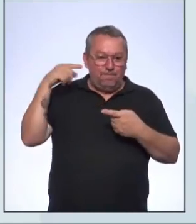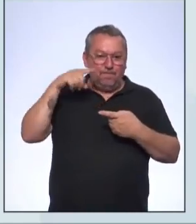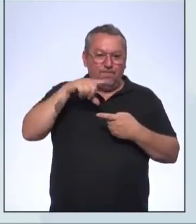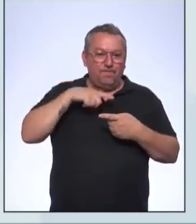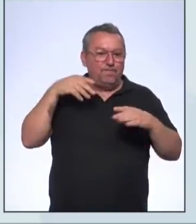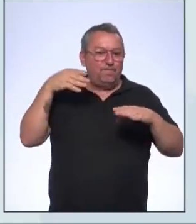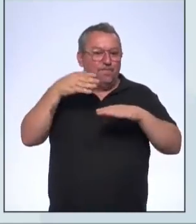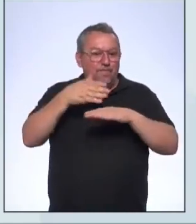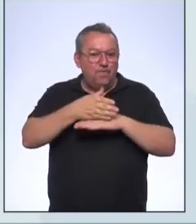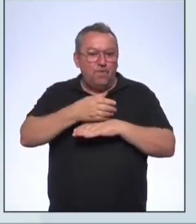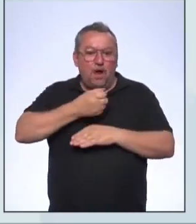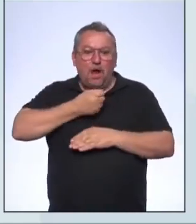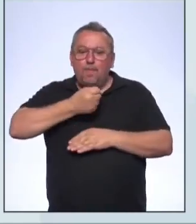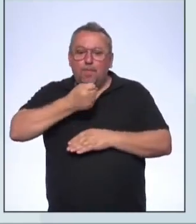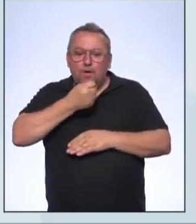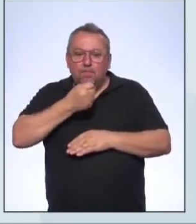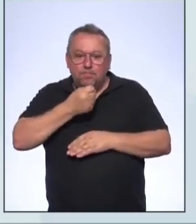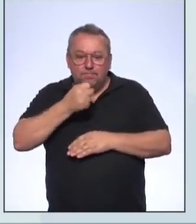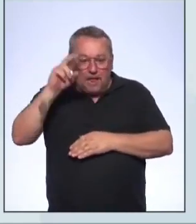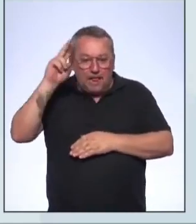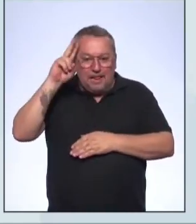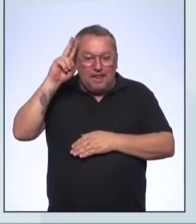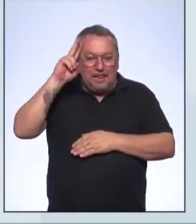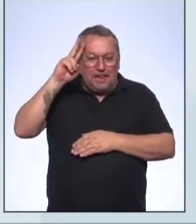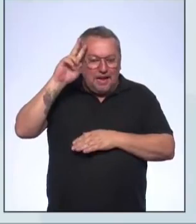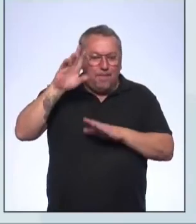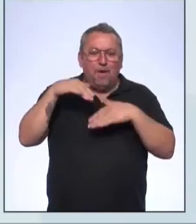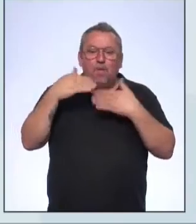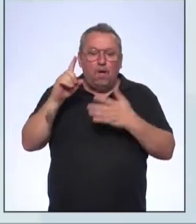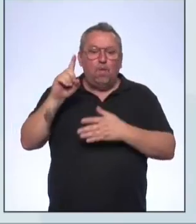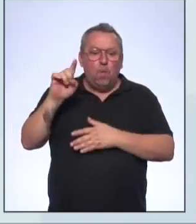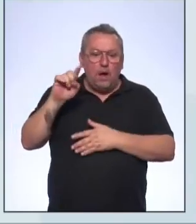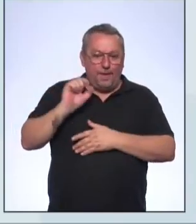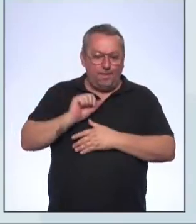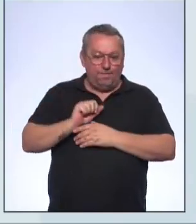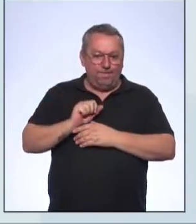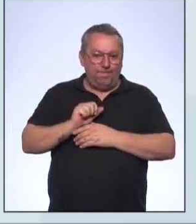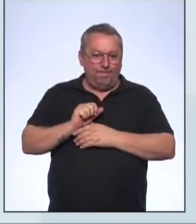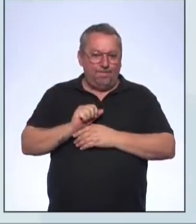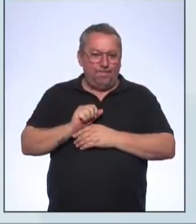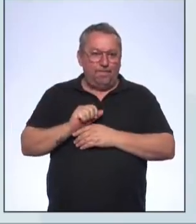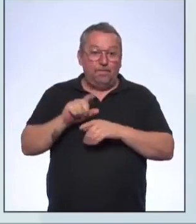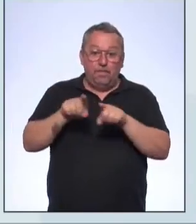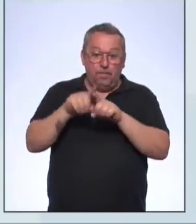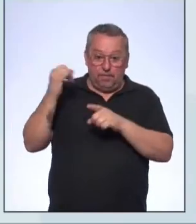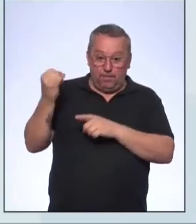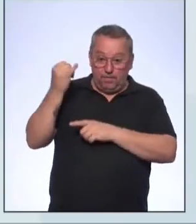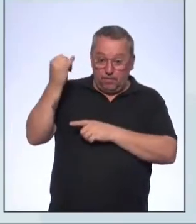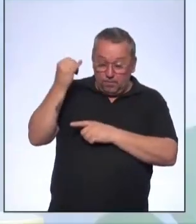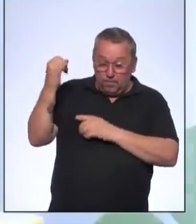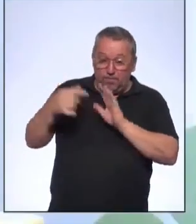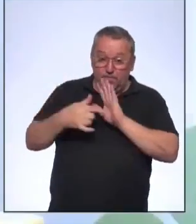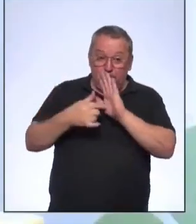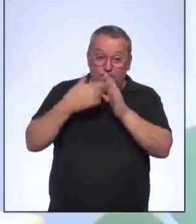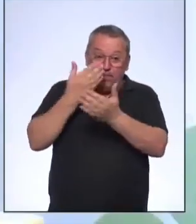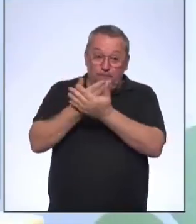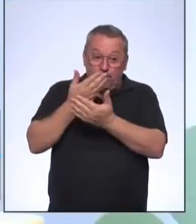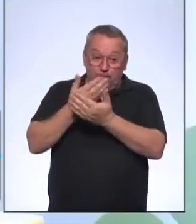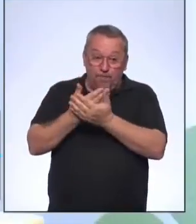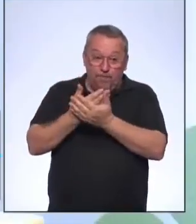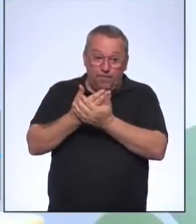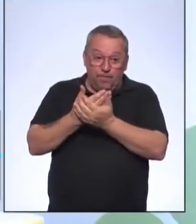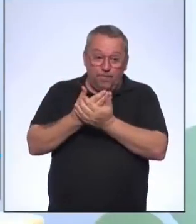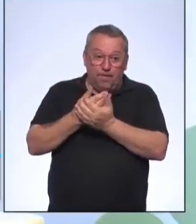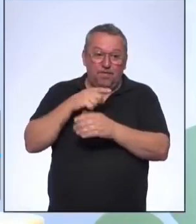você teve acesso à reportagem. Você lembra qual foi ela? Mô, é importante pontuar que a aula passada para eles faz